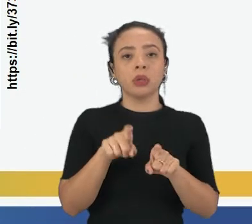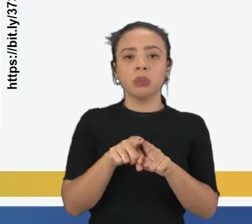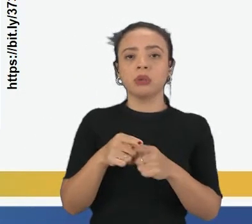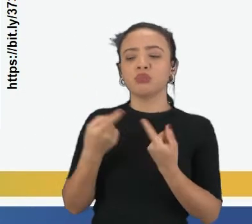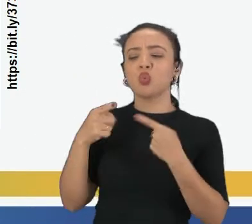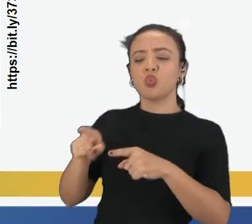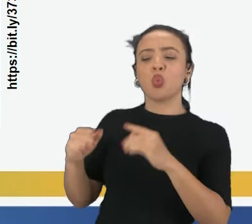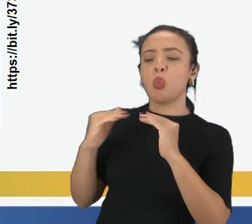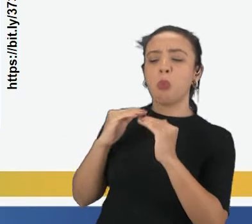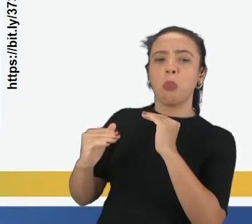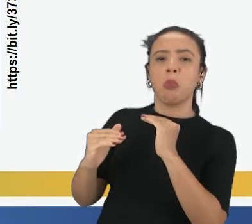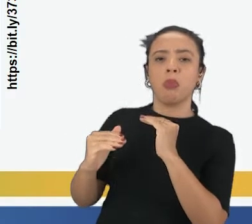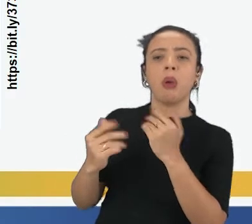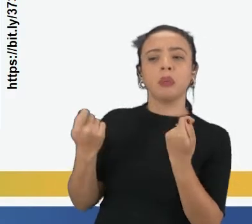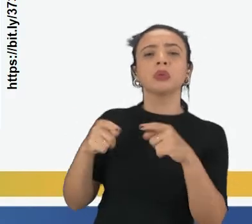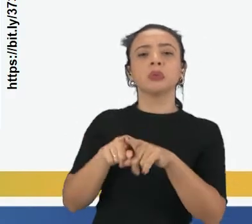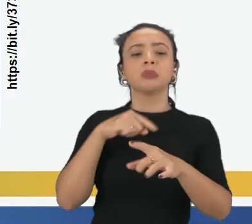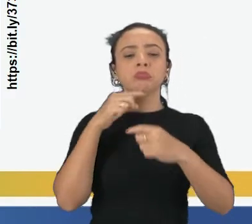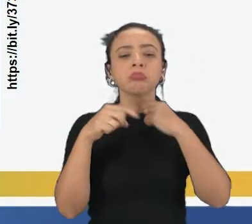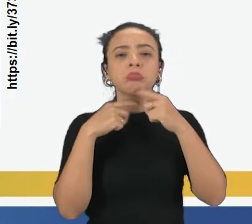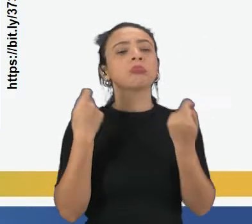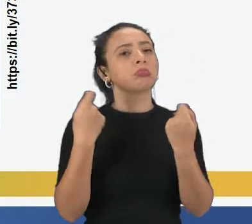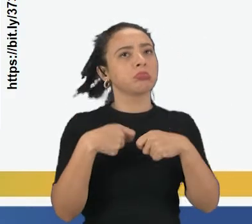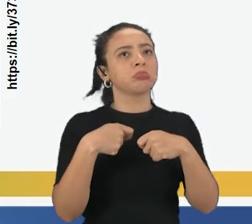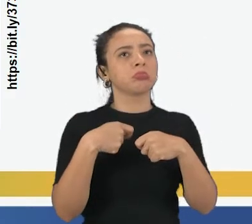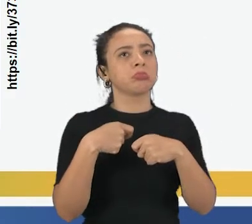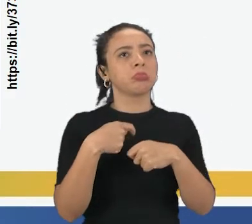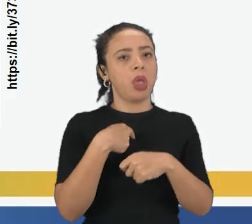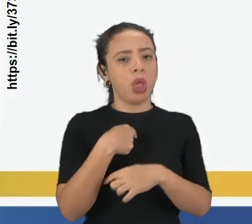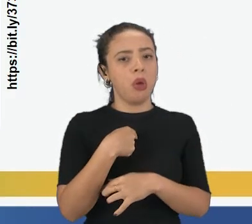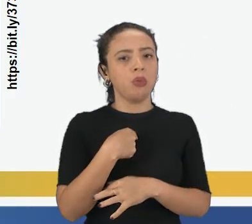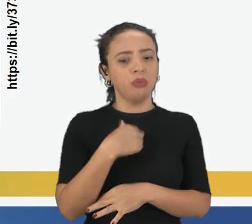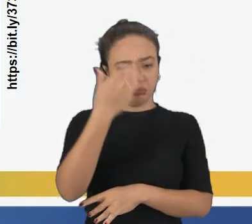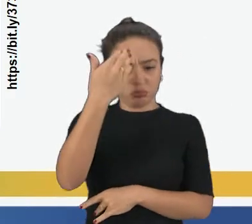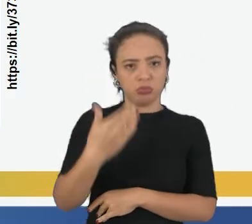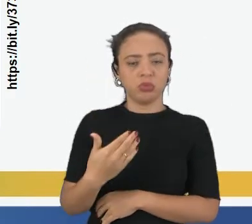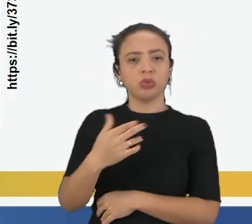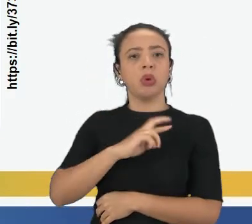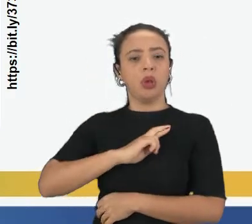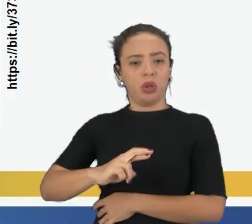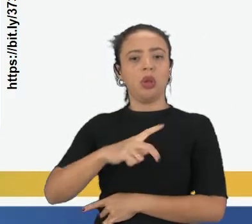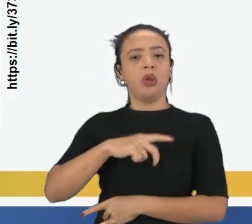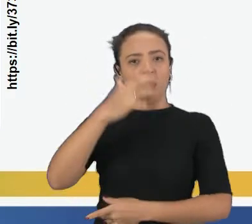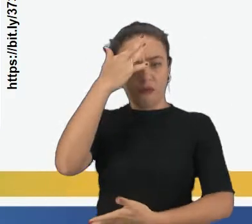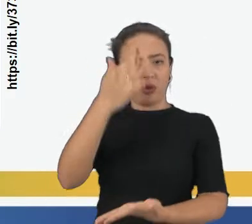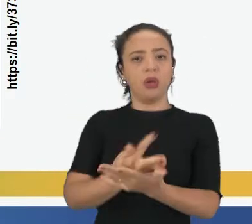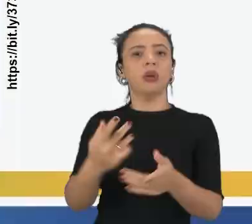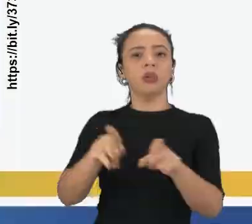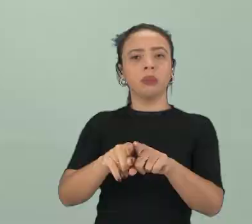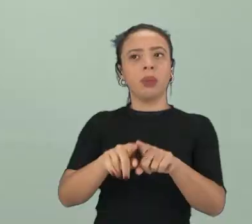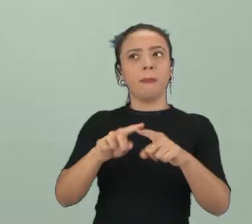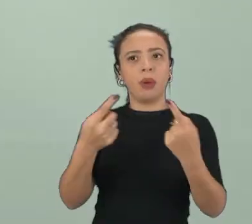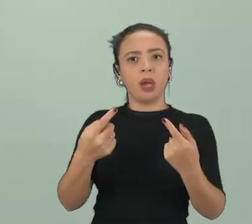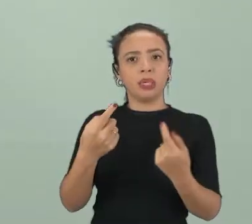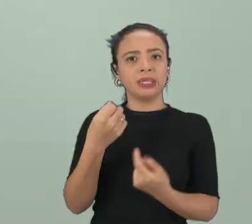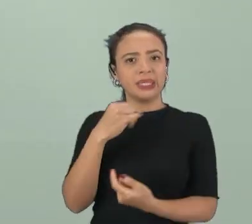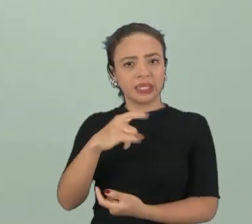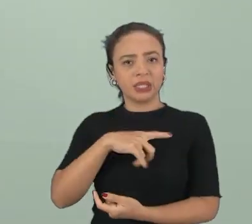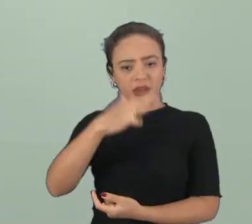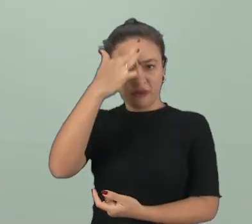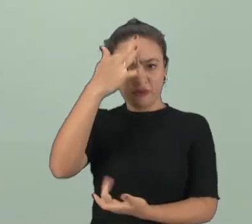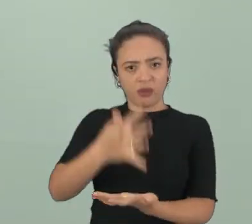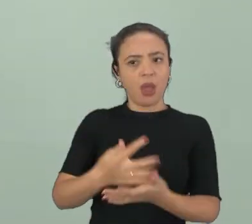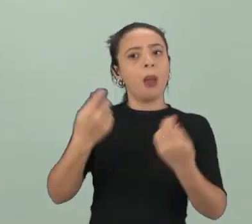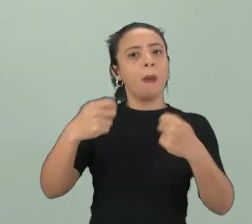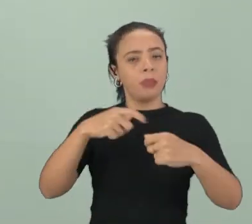crítica e pode ter dúvidas eu e o Anderson a pessoa religiosa uma solução que tem que ser eu costumo dizer que para ter fé a gente